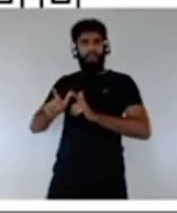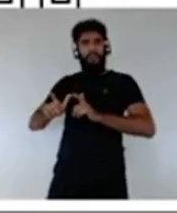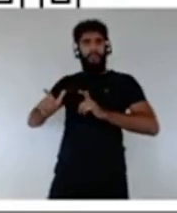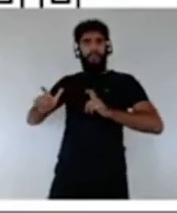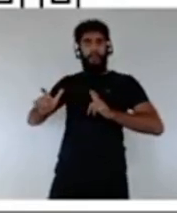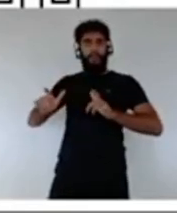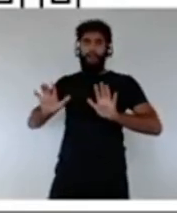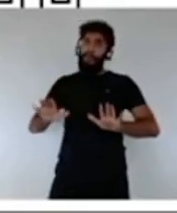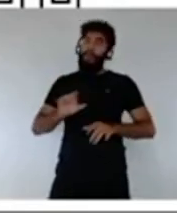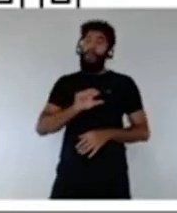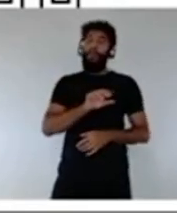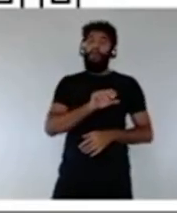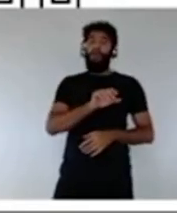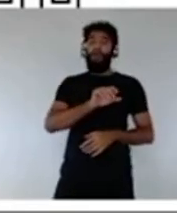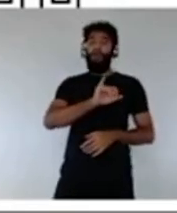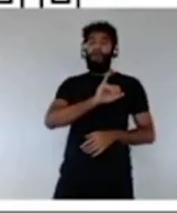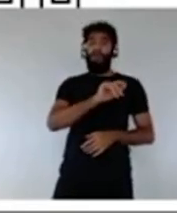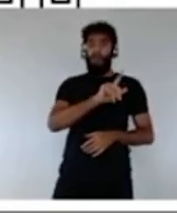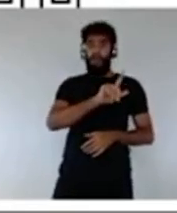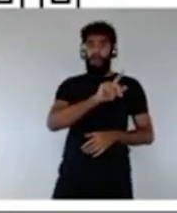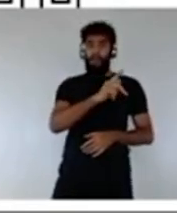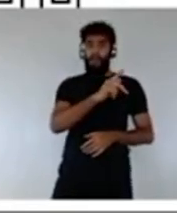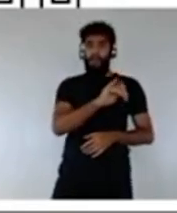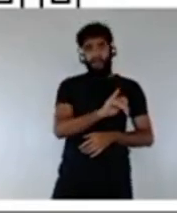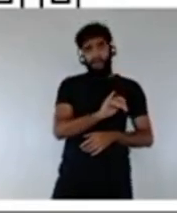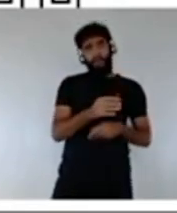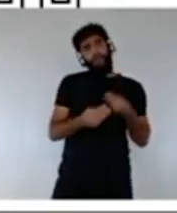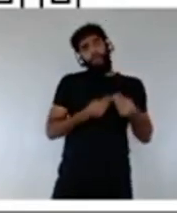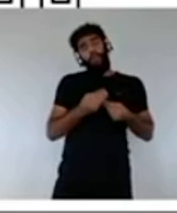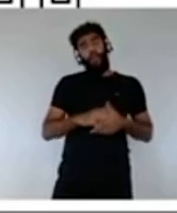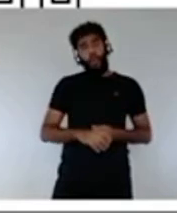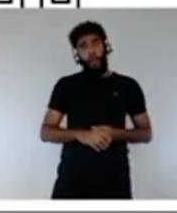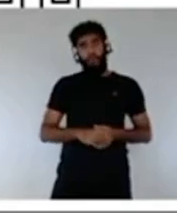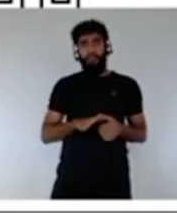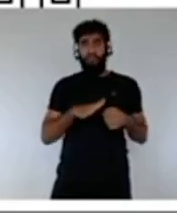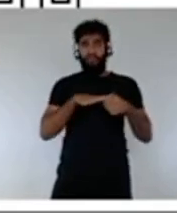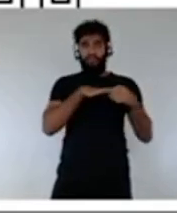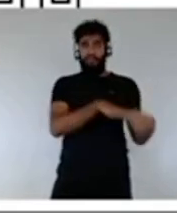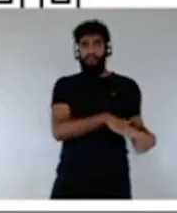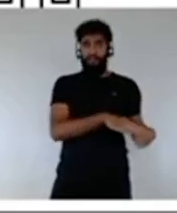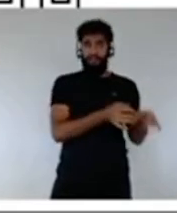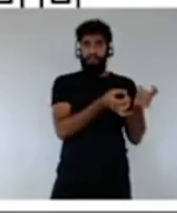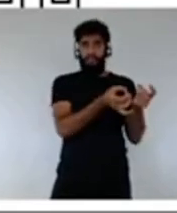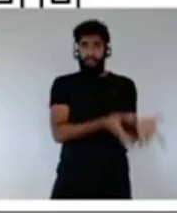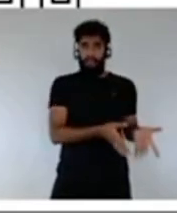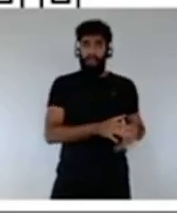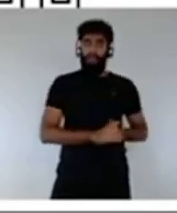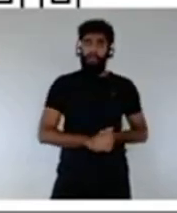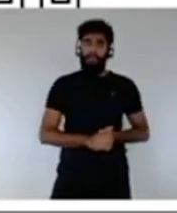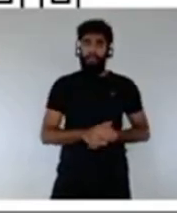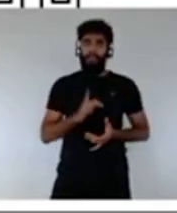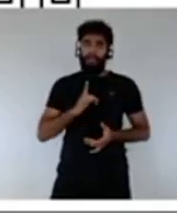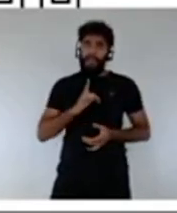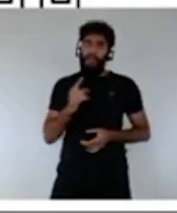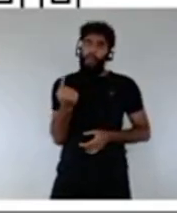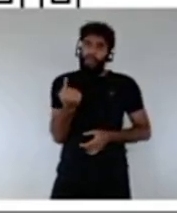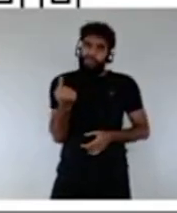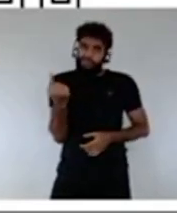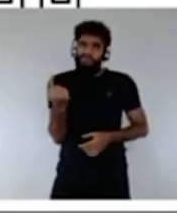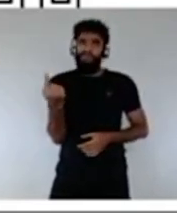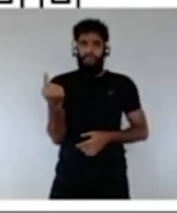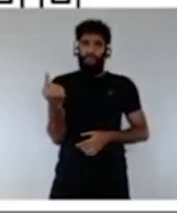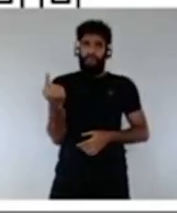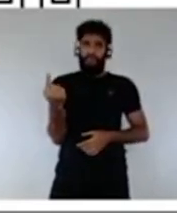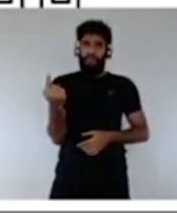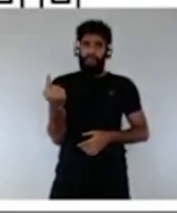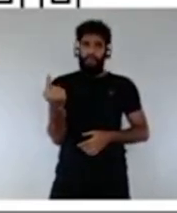aonde está a LPI? Lá no seu cantinho. E muitas vezes nós temos uma realidade de isolamento